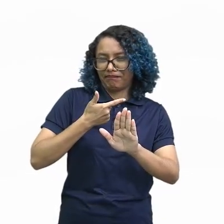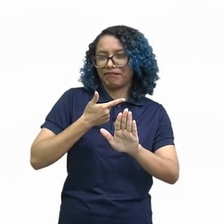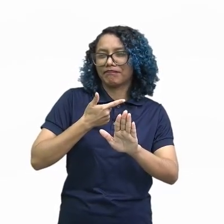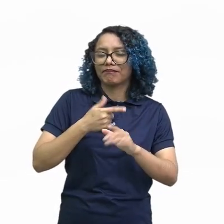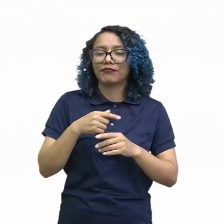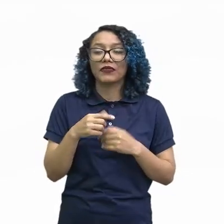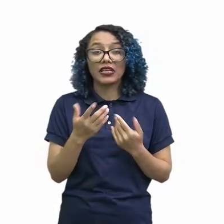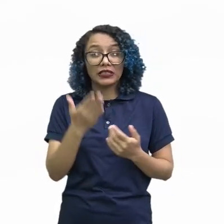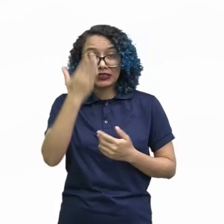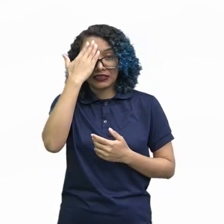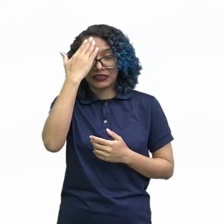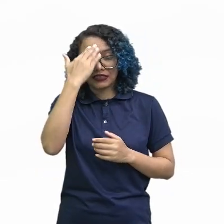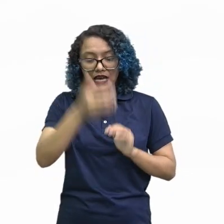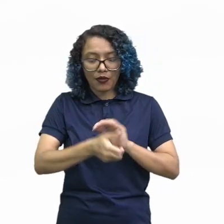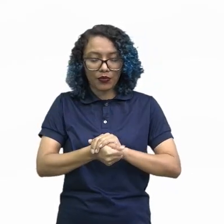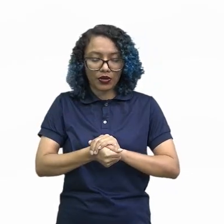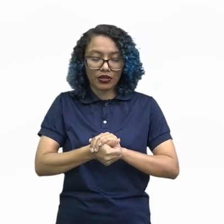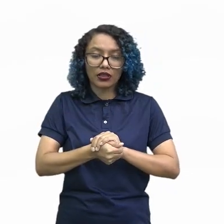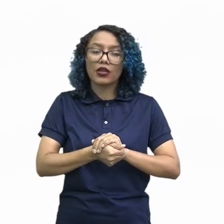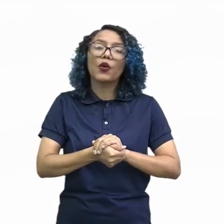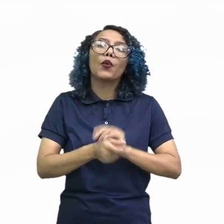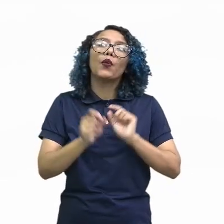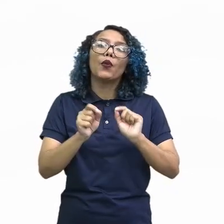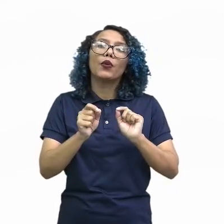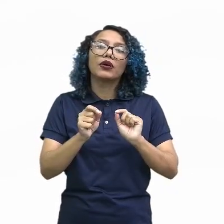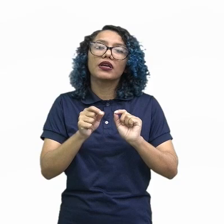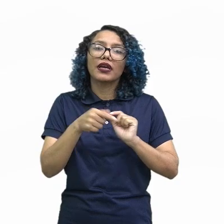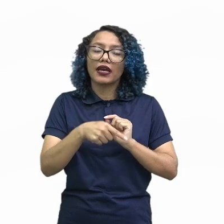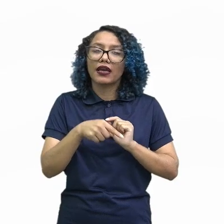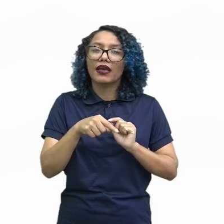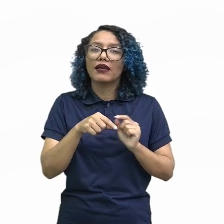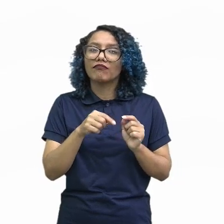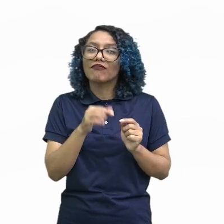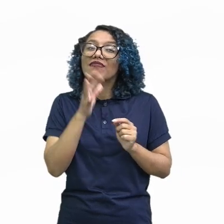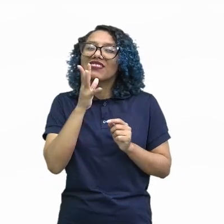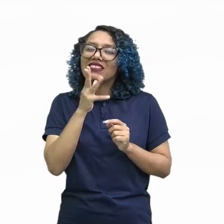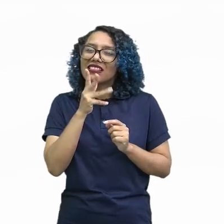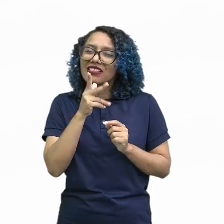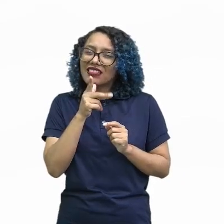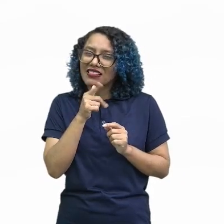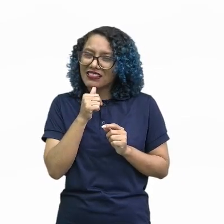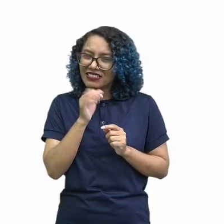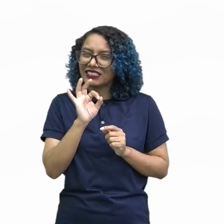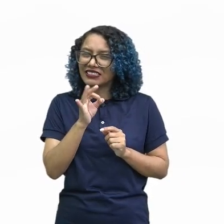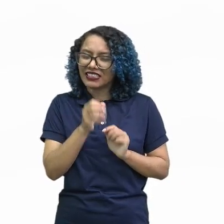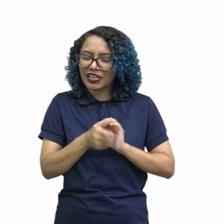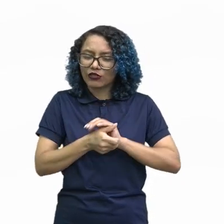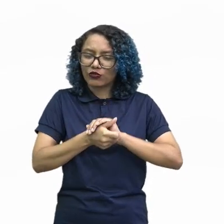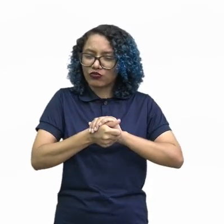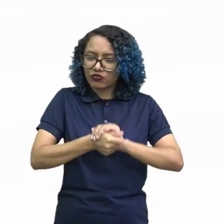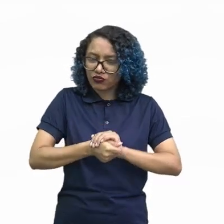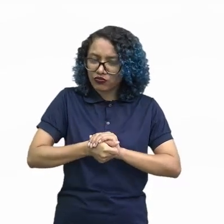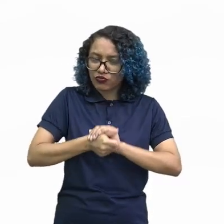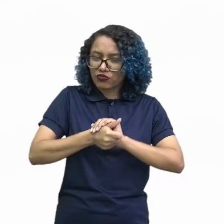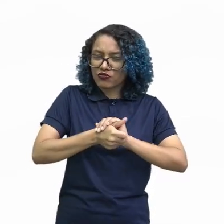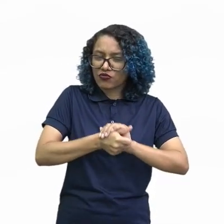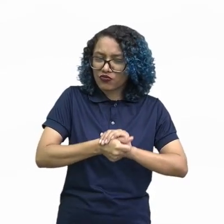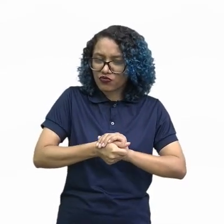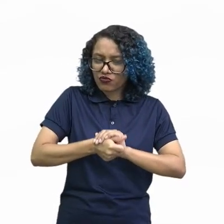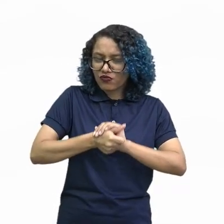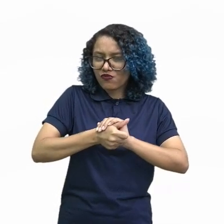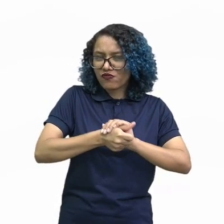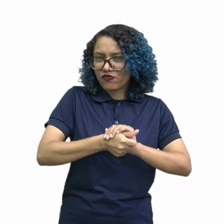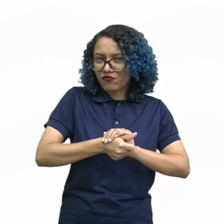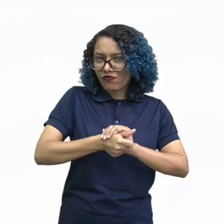que a tartaruga é um animal que tem a característica de ser um animal lento, que possui passos lentos, é muito